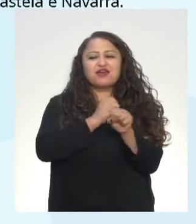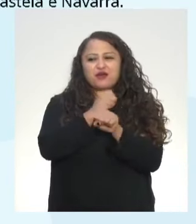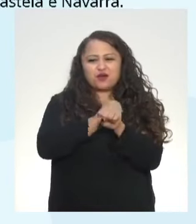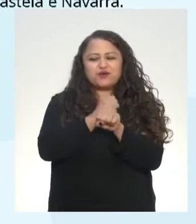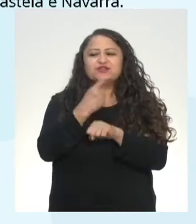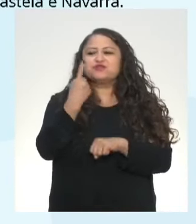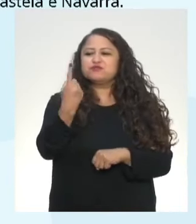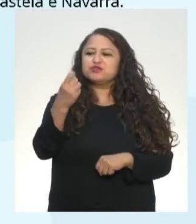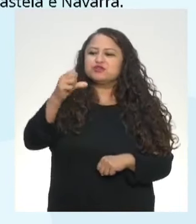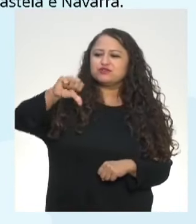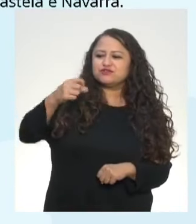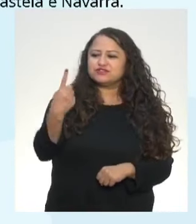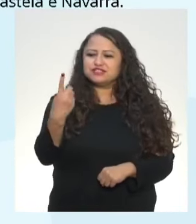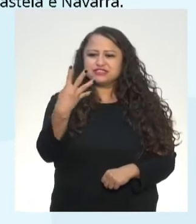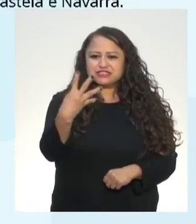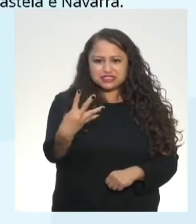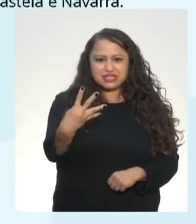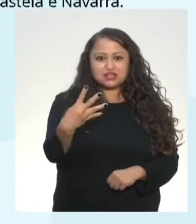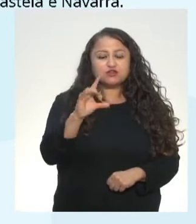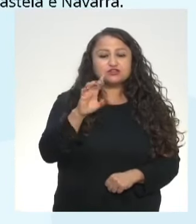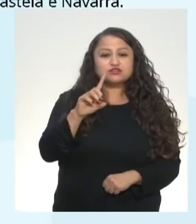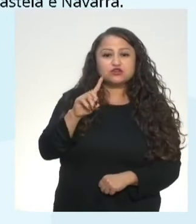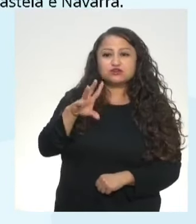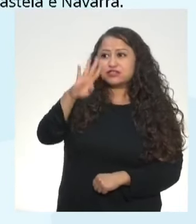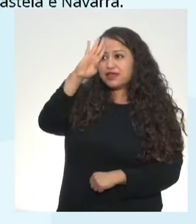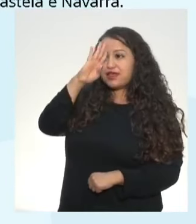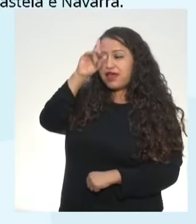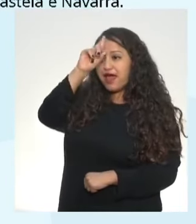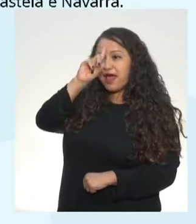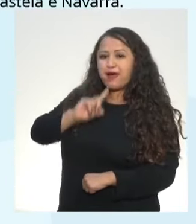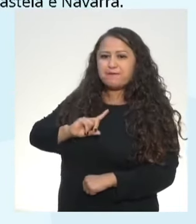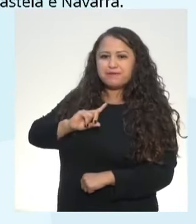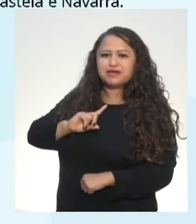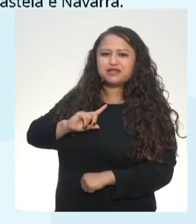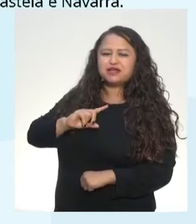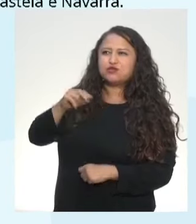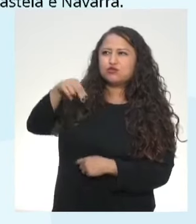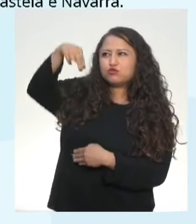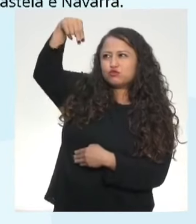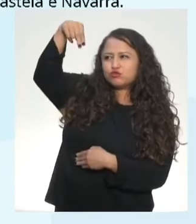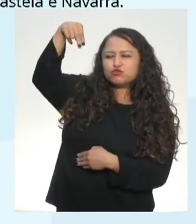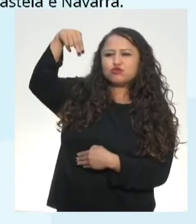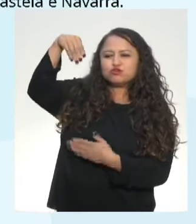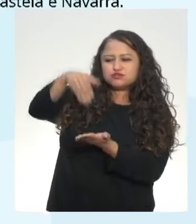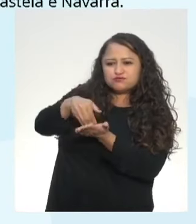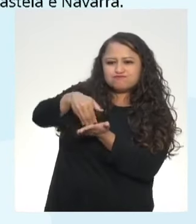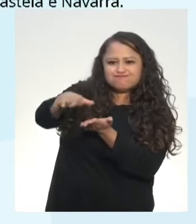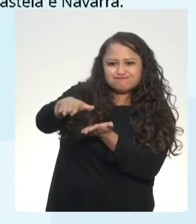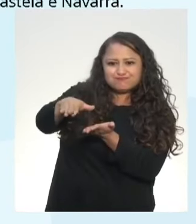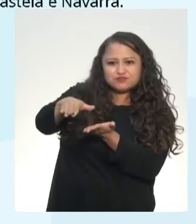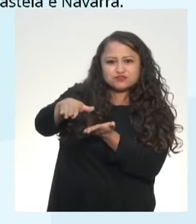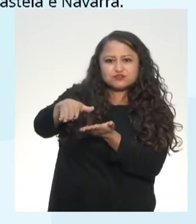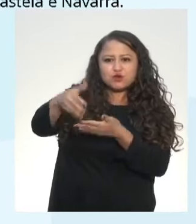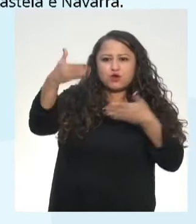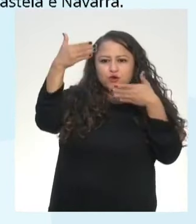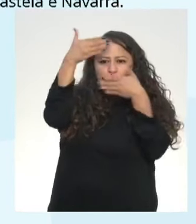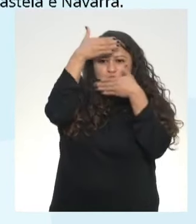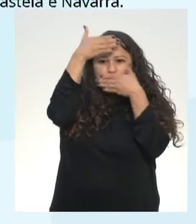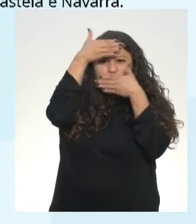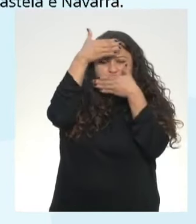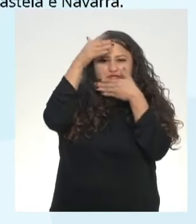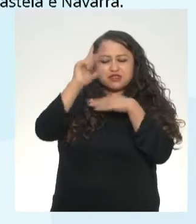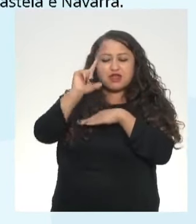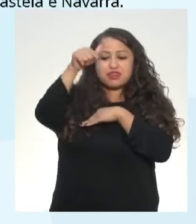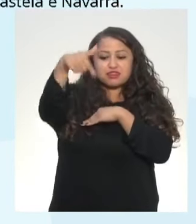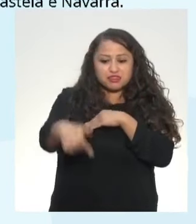914, somente as áreas em amarelo lá no norte foram, né, expulsas aí os muçulmanos. E depois, à medida